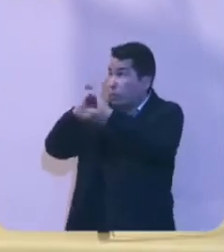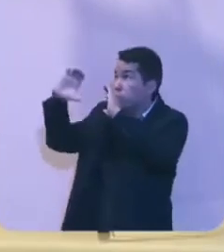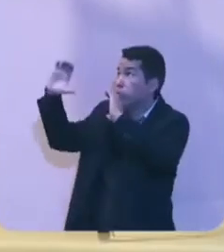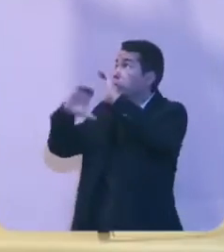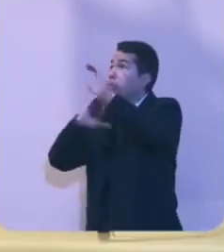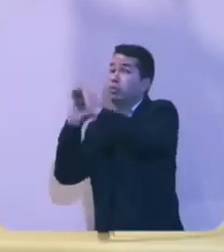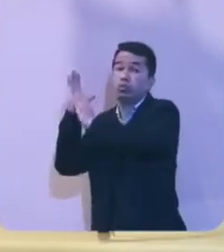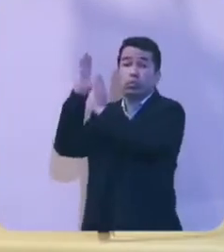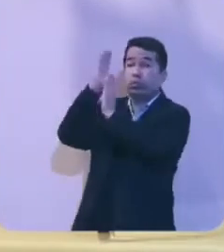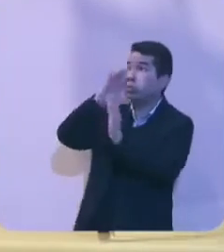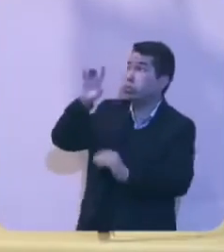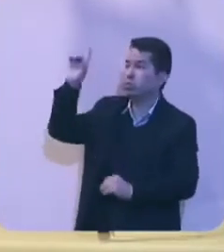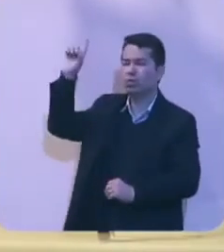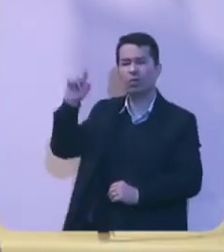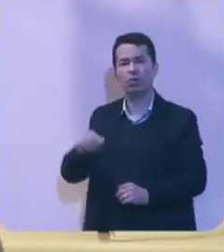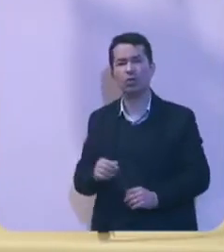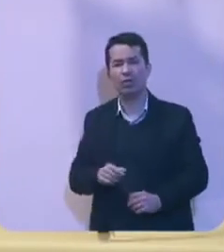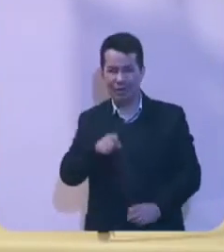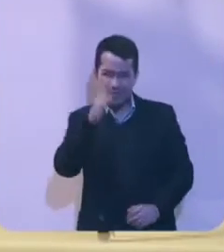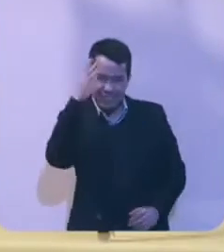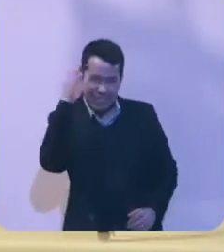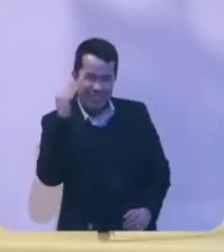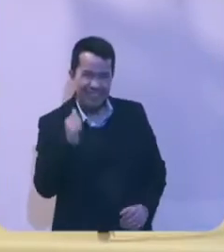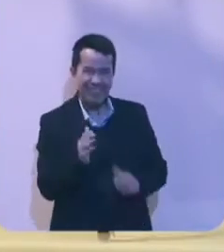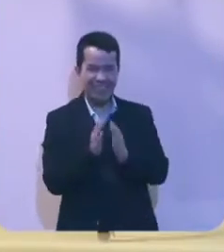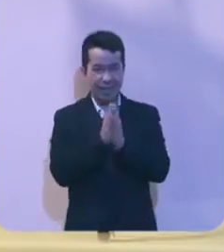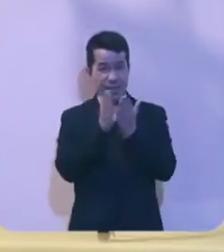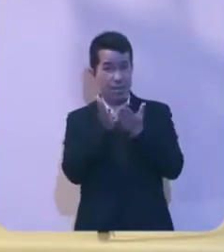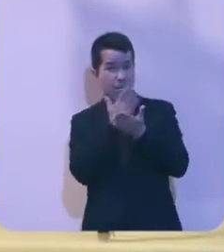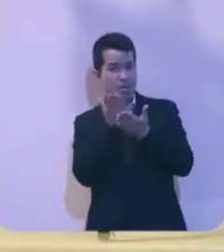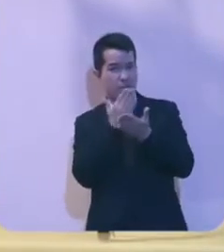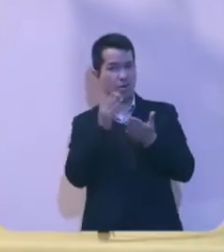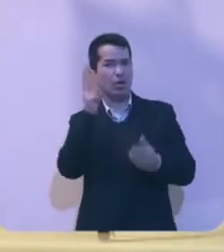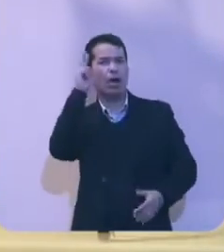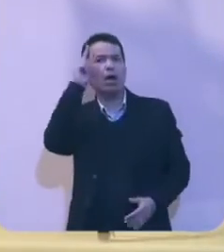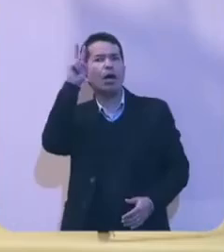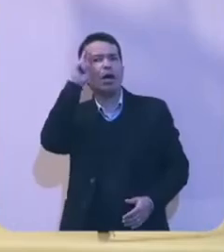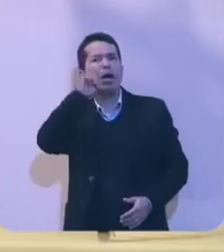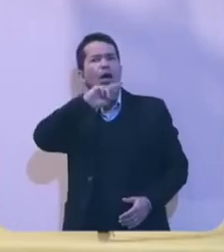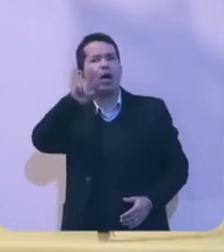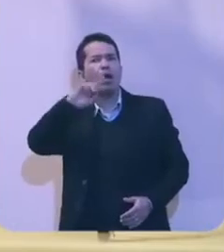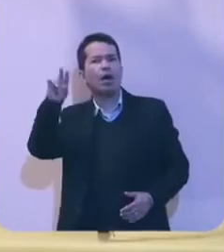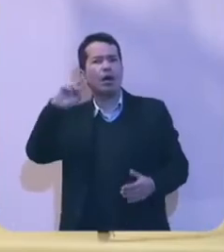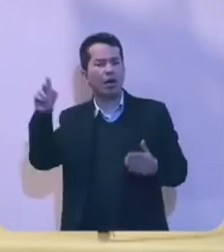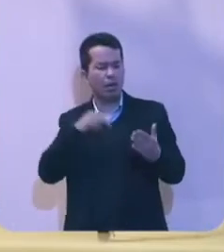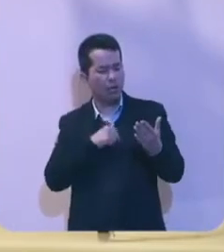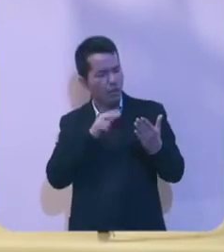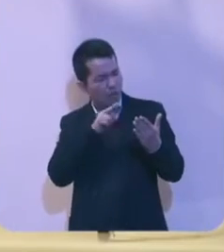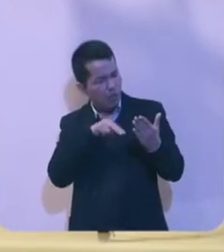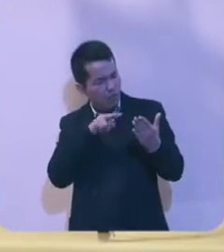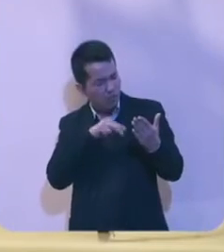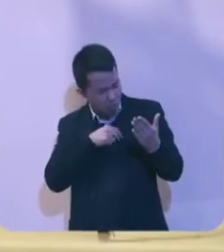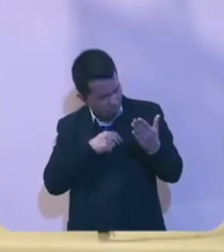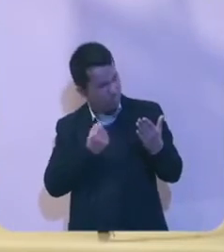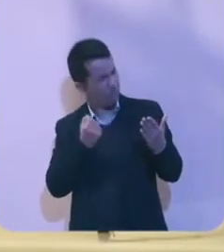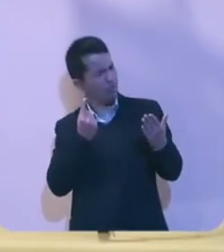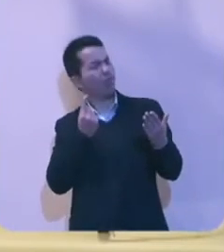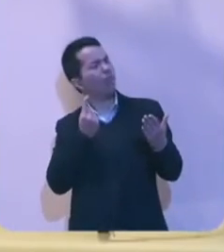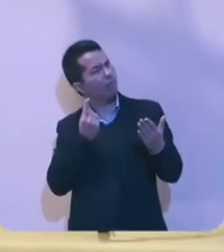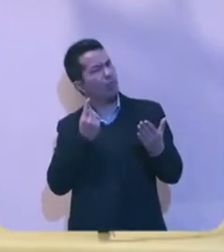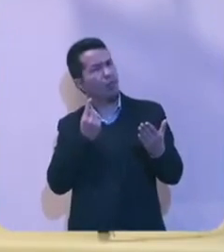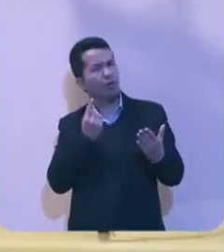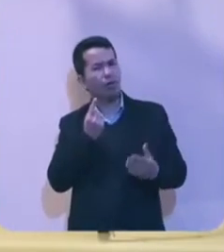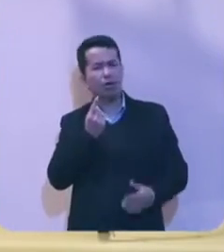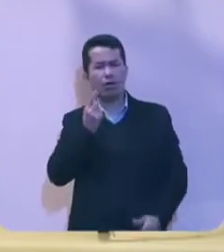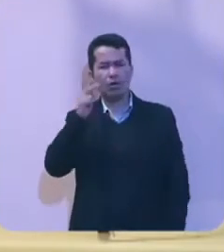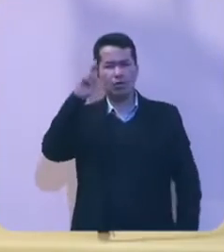muito interessante porque ele conta várias histórias de quando as pessoas mudaram a maneira de orar e começaram a dizer: